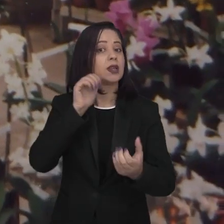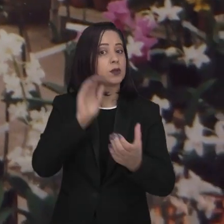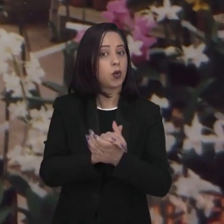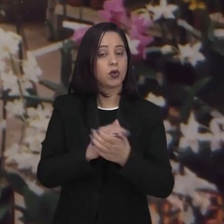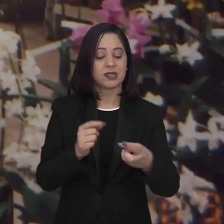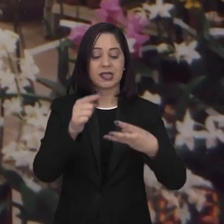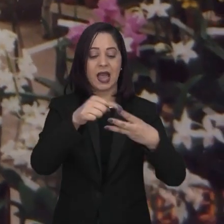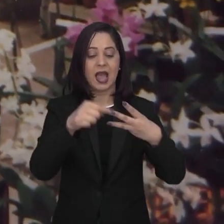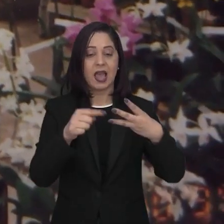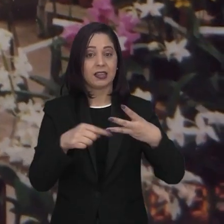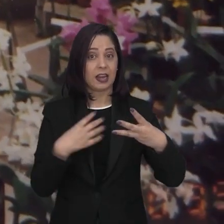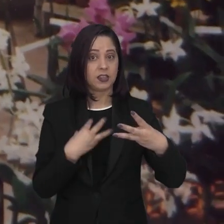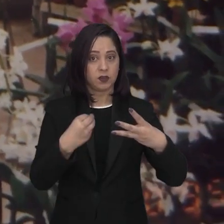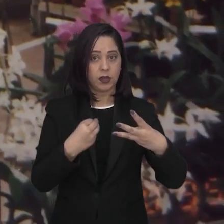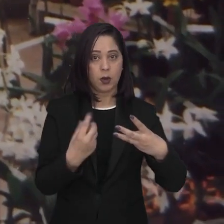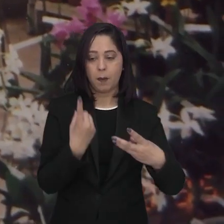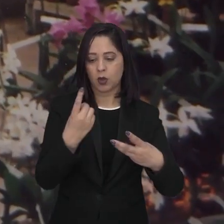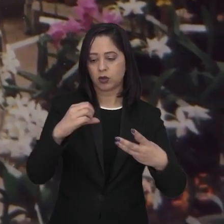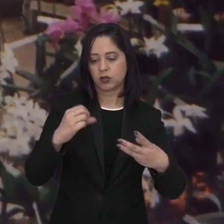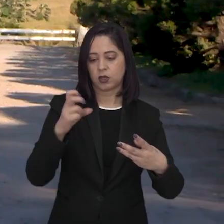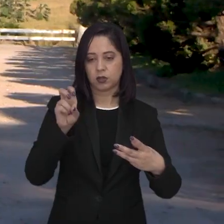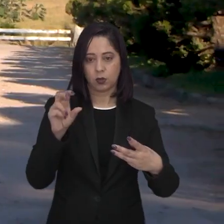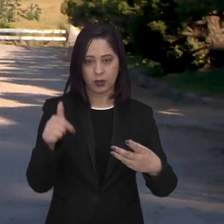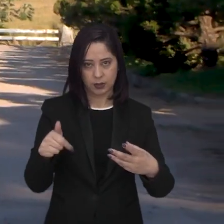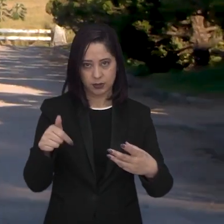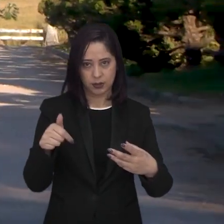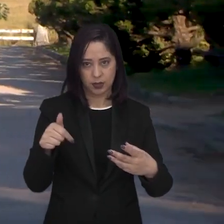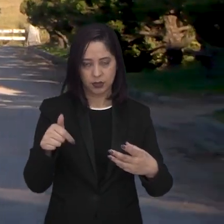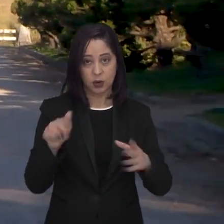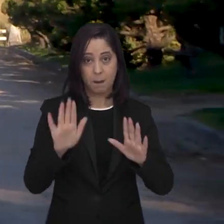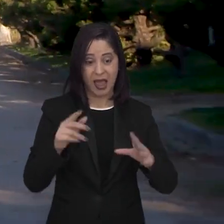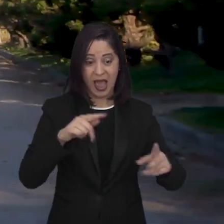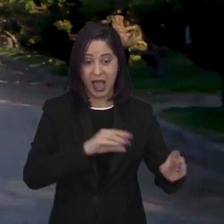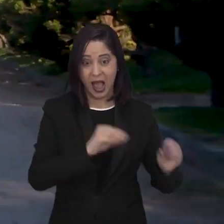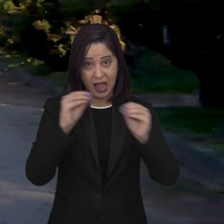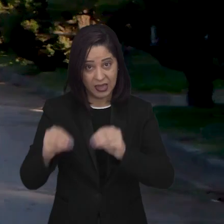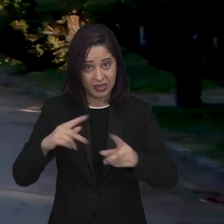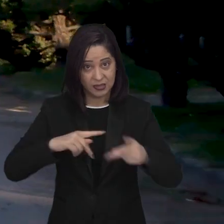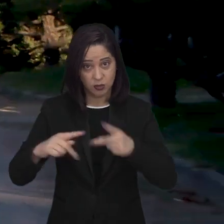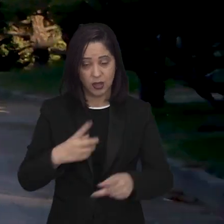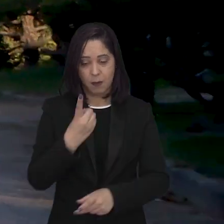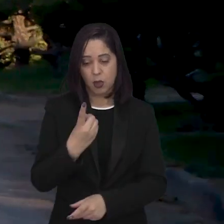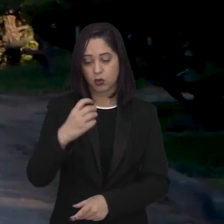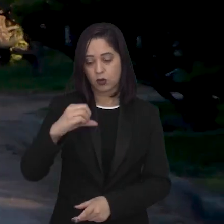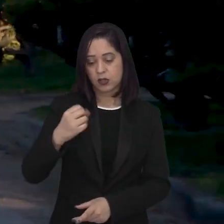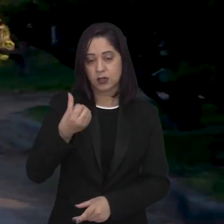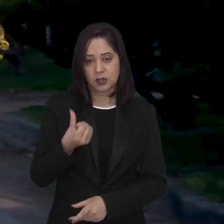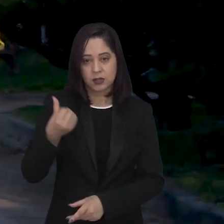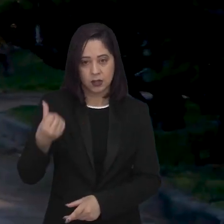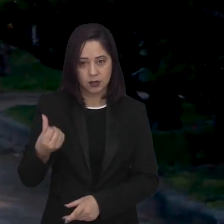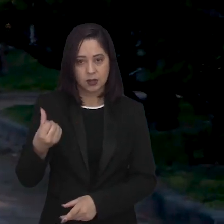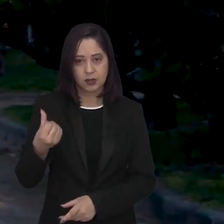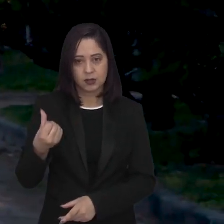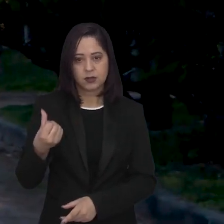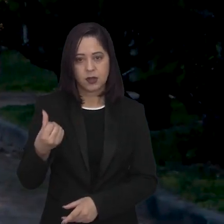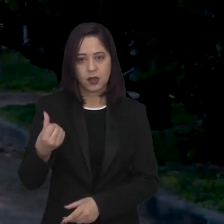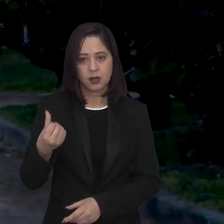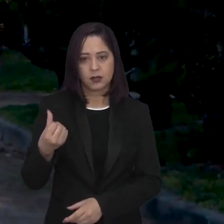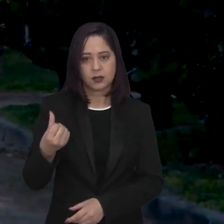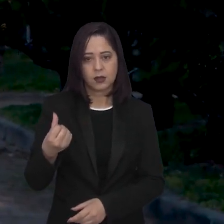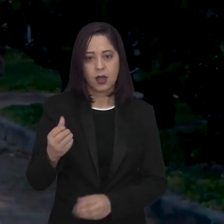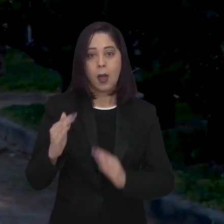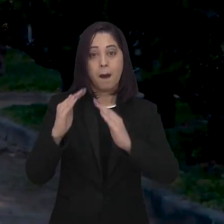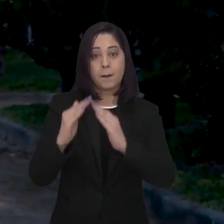em 1957. Ele chegou em São José em 1966 e se estabeleceu